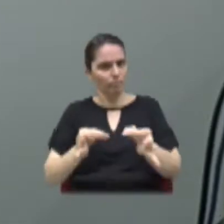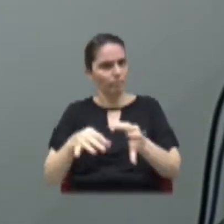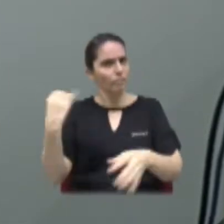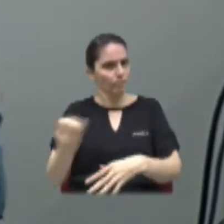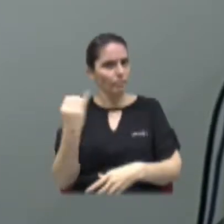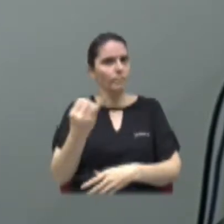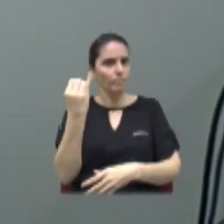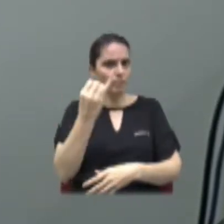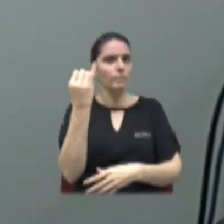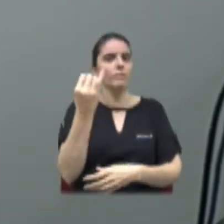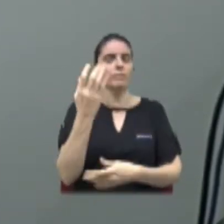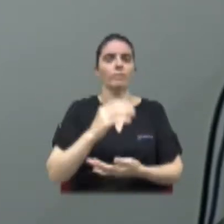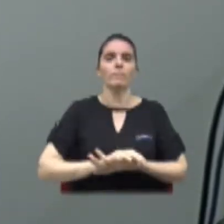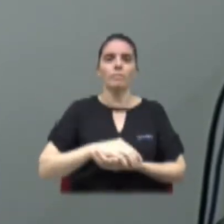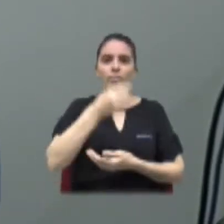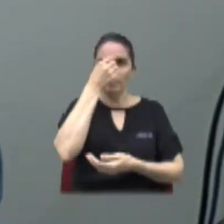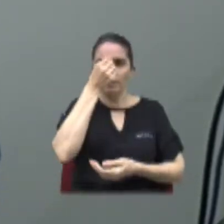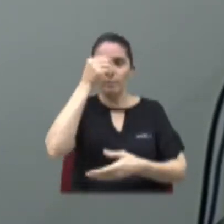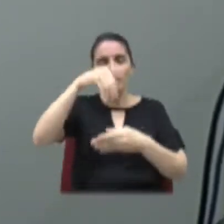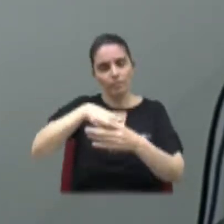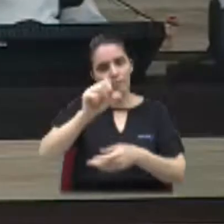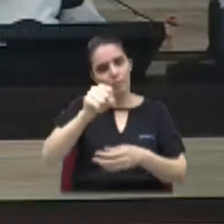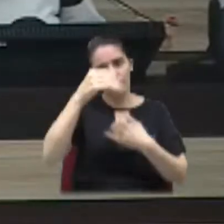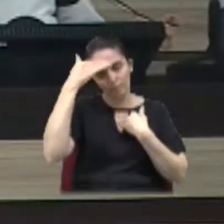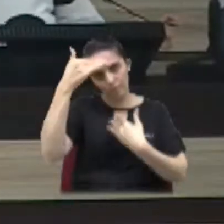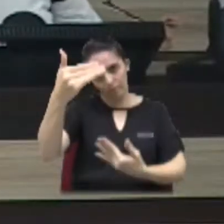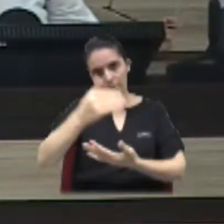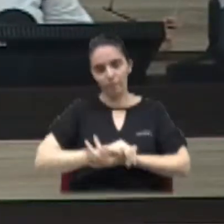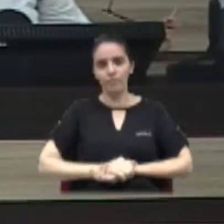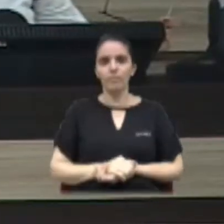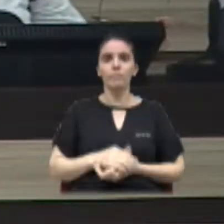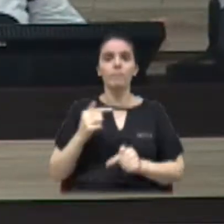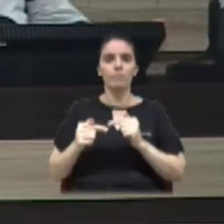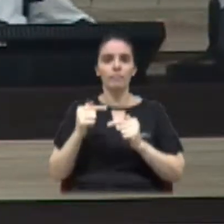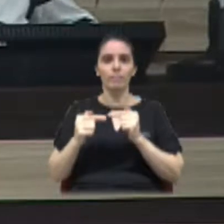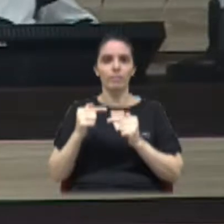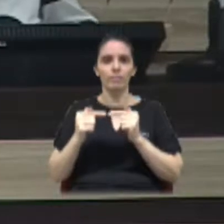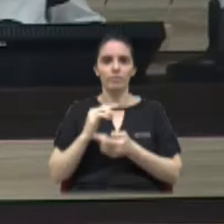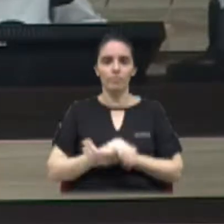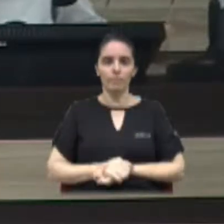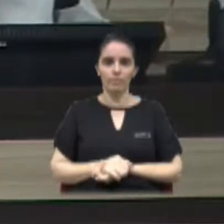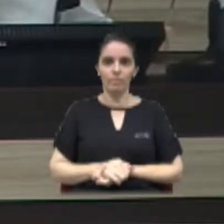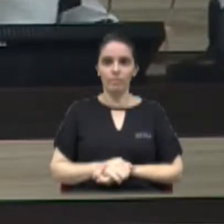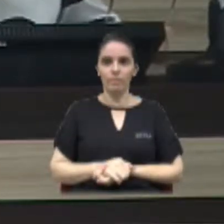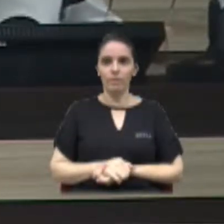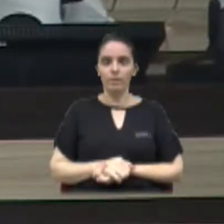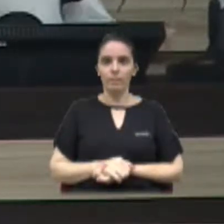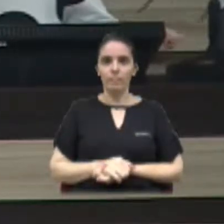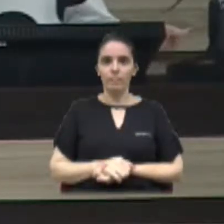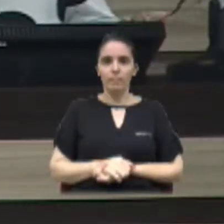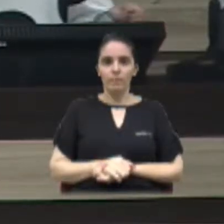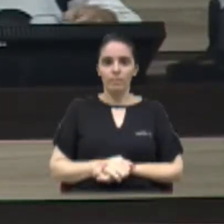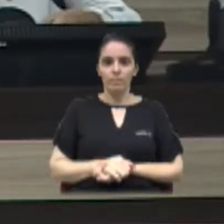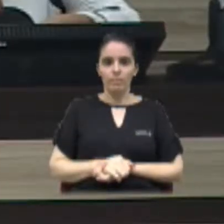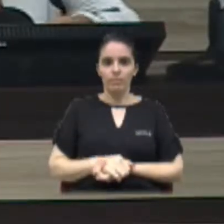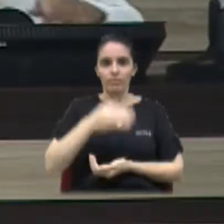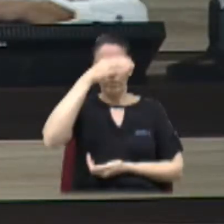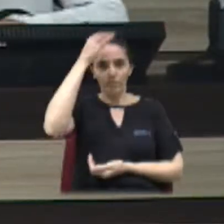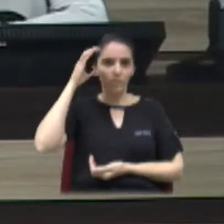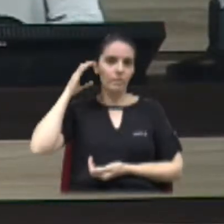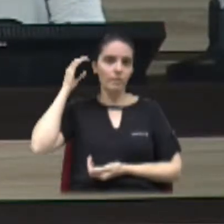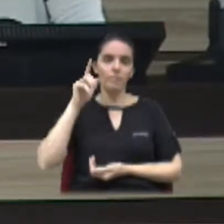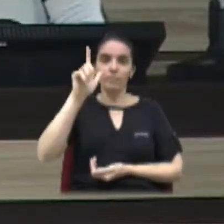não só verá a documentação dele, se está tudo em ordem, mas também verá a classificação dele. Ele já pode